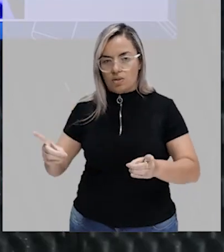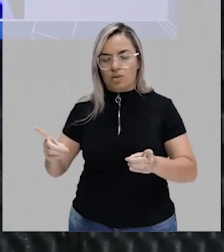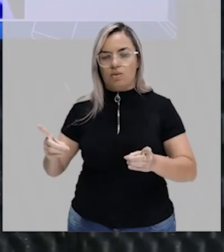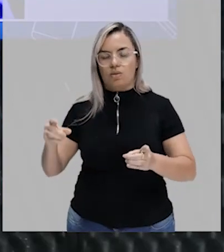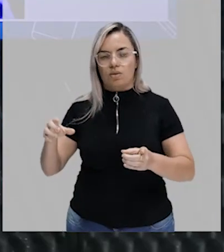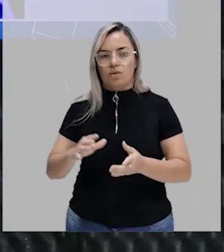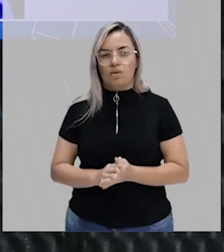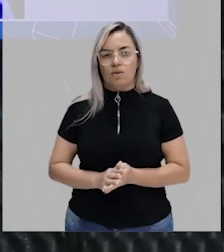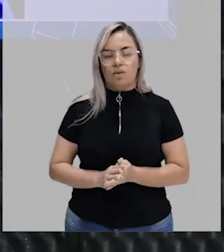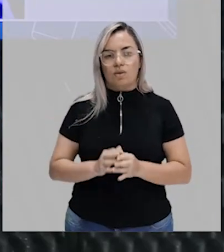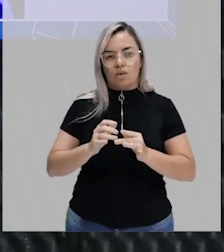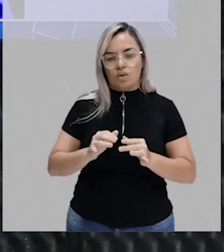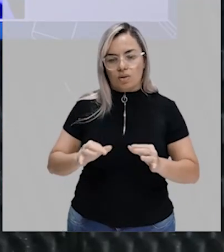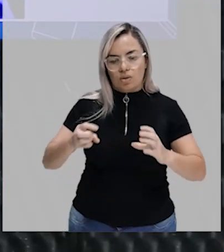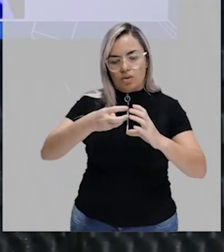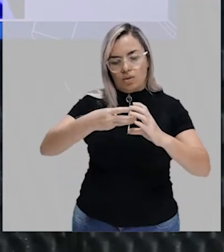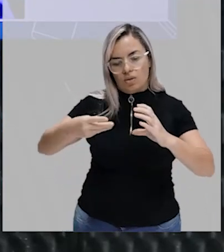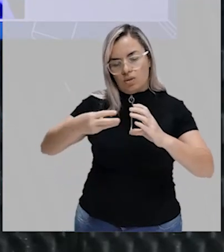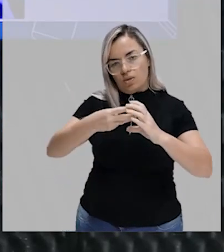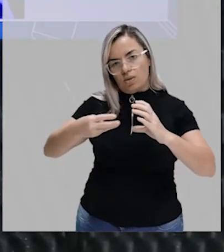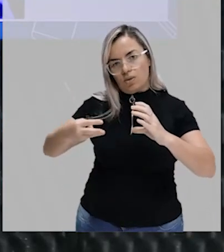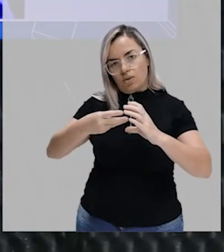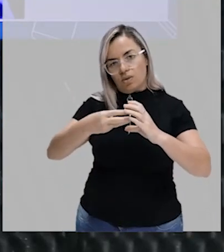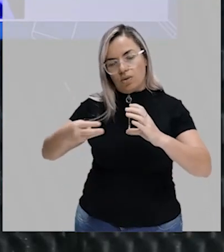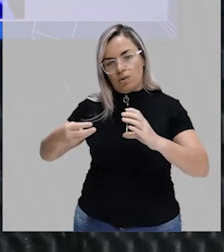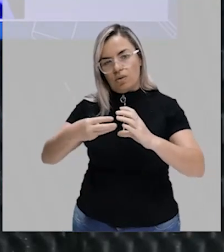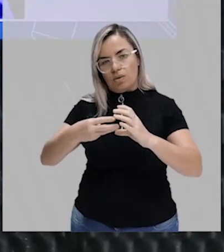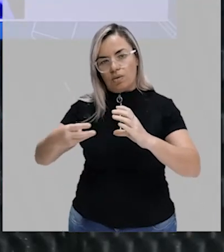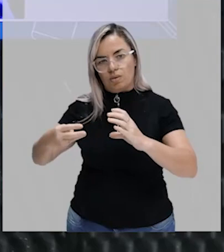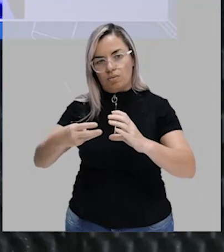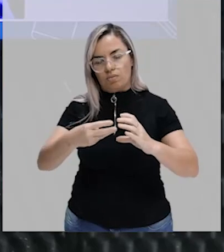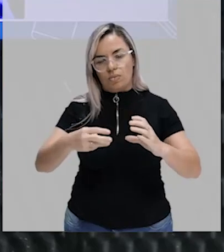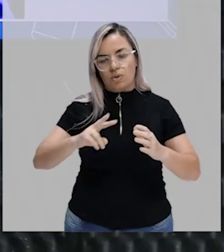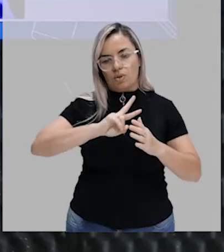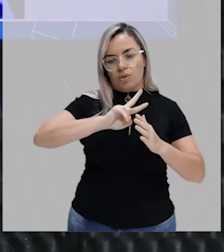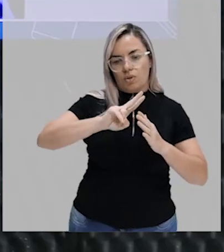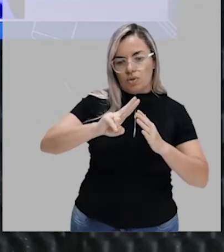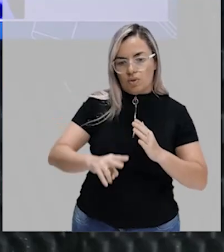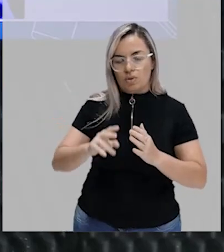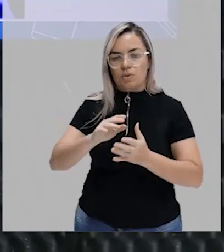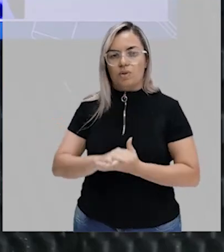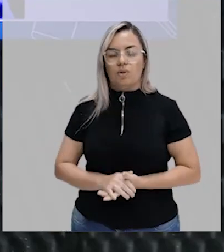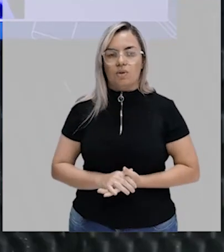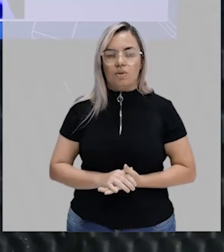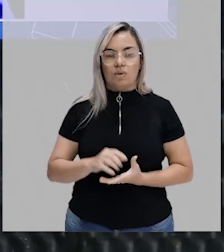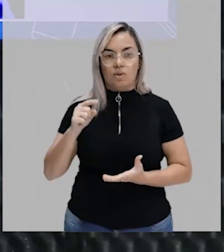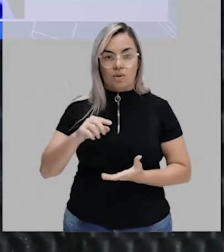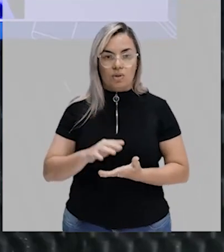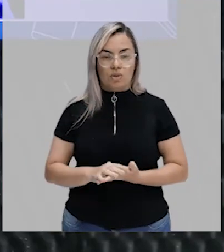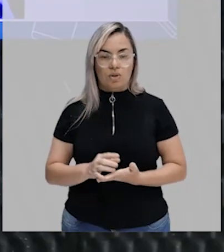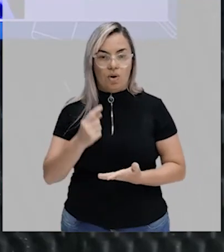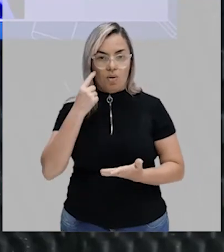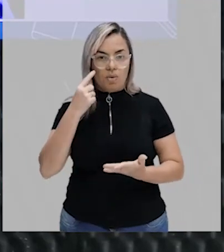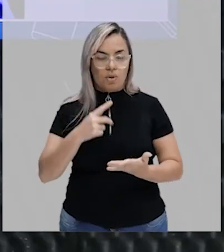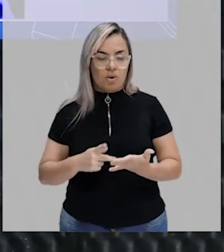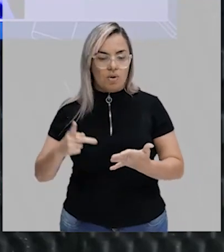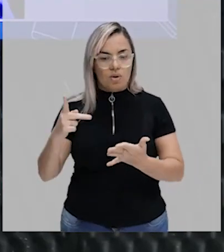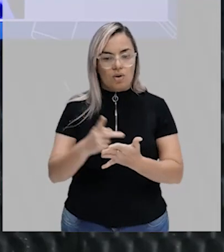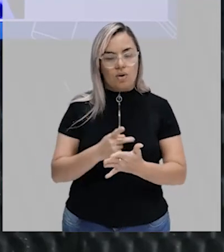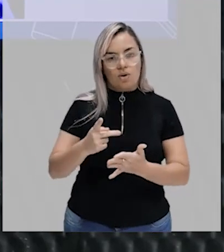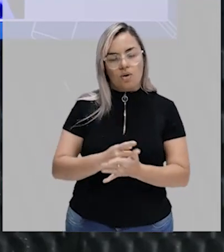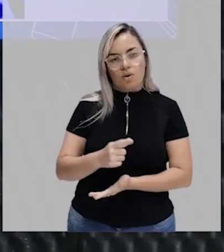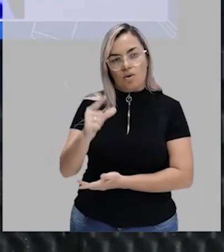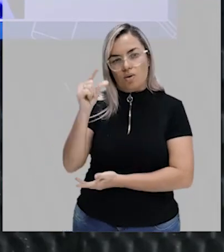para as células que estão em processo de multiplicação. E olha que o erro é muito menor, ele é